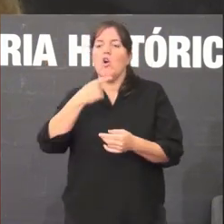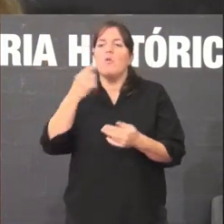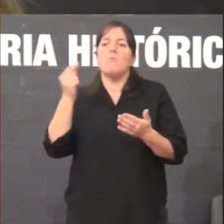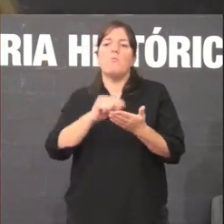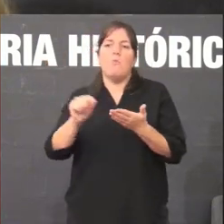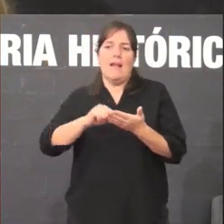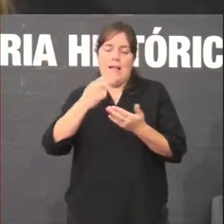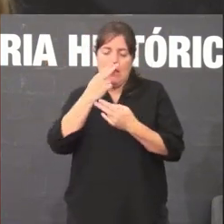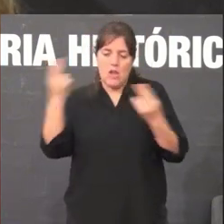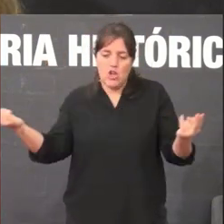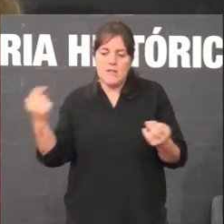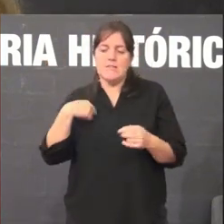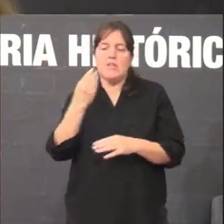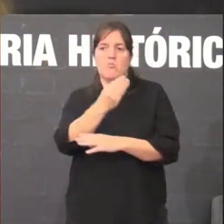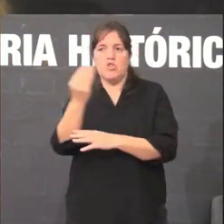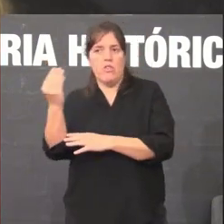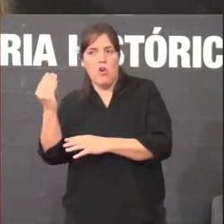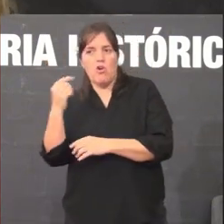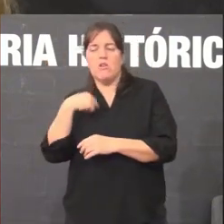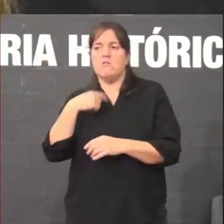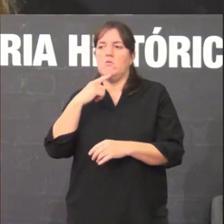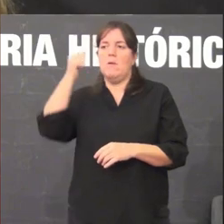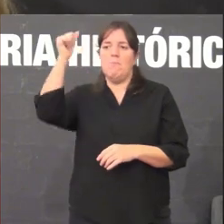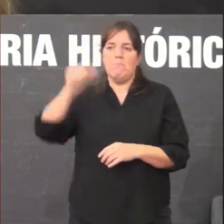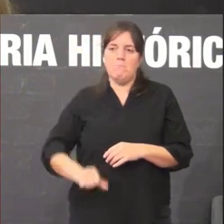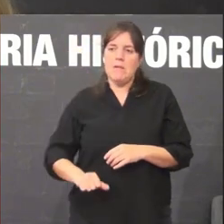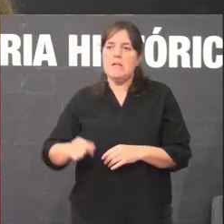publicações, exposições, filmes,